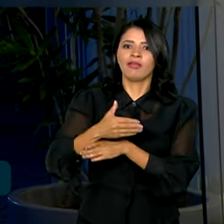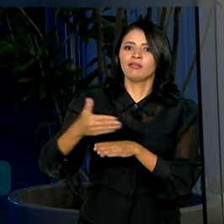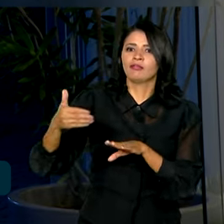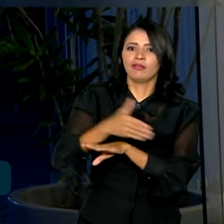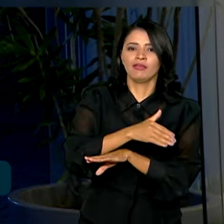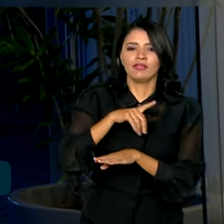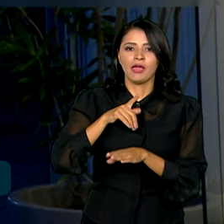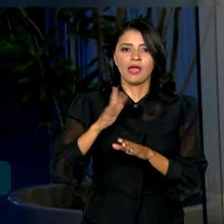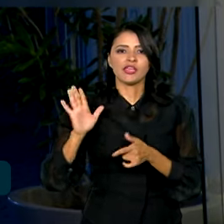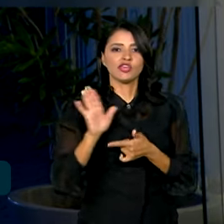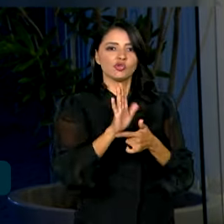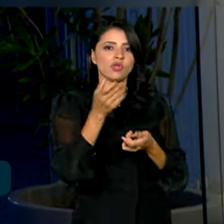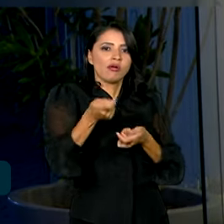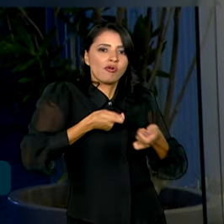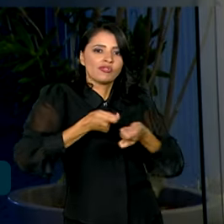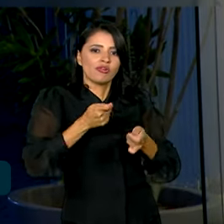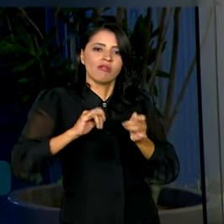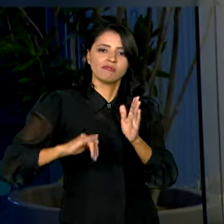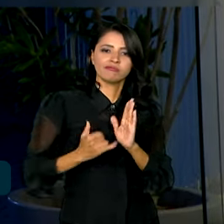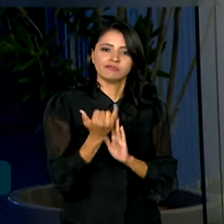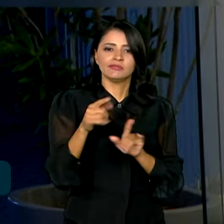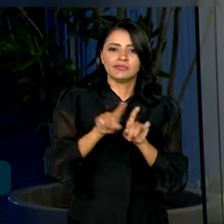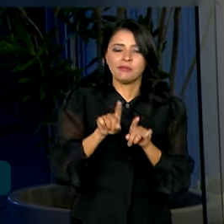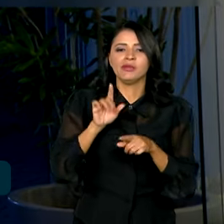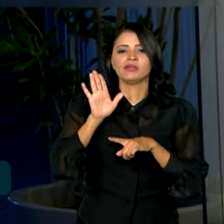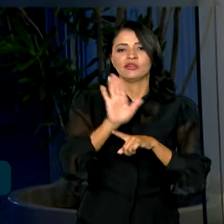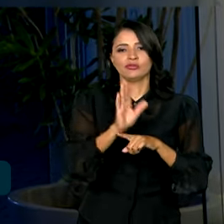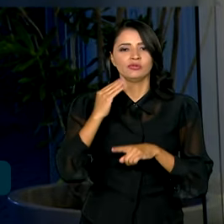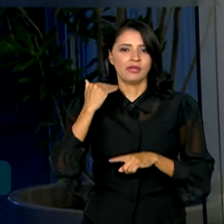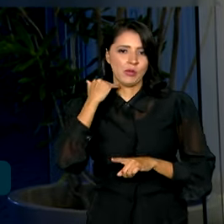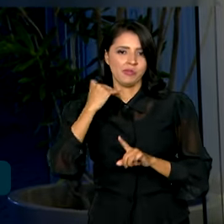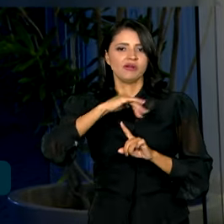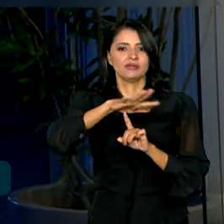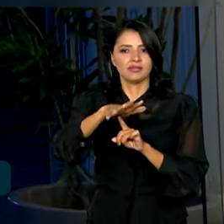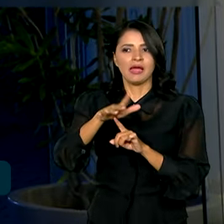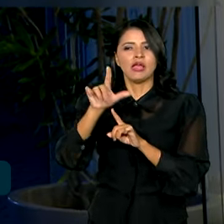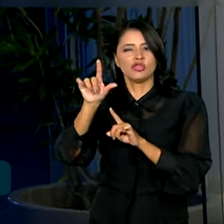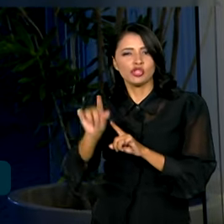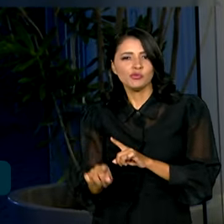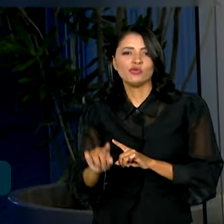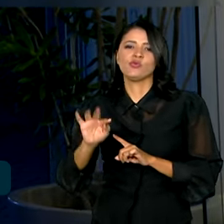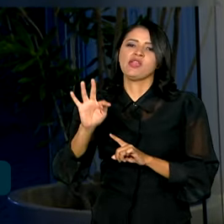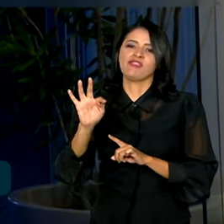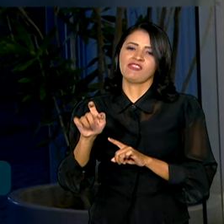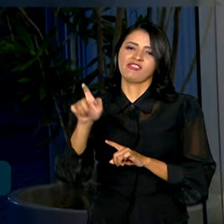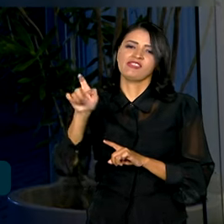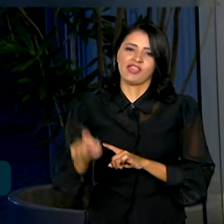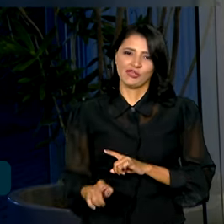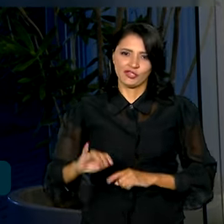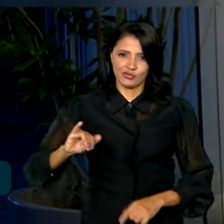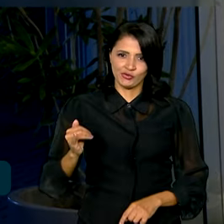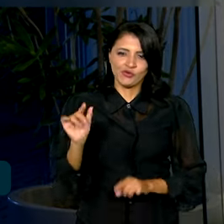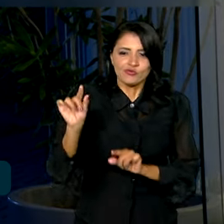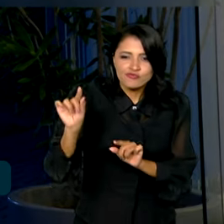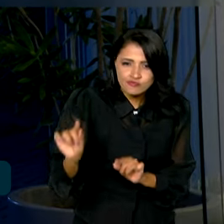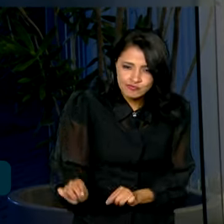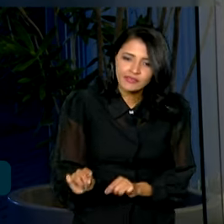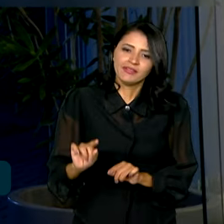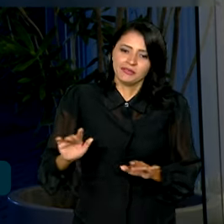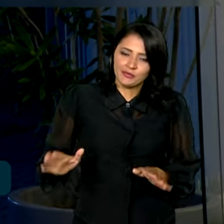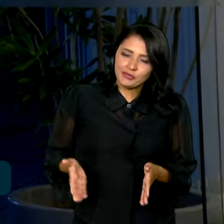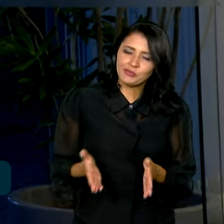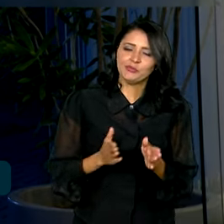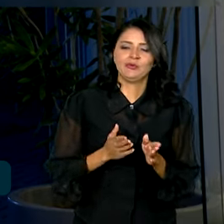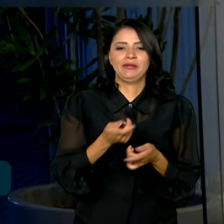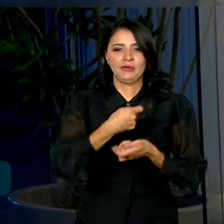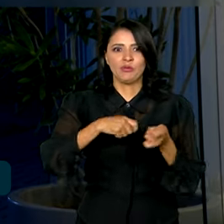controlar a inflação e que ajuda também o Banco Central a baixar até ainda mais a taxa básica de juros. Tudo isso estimula o crescimento